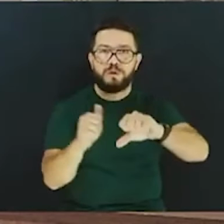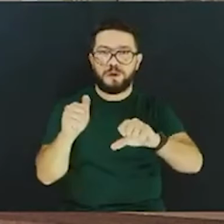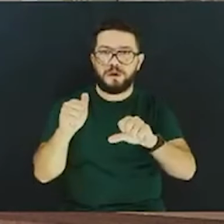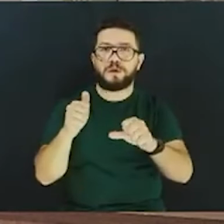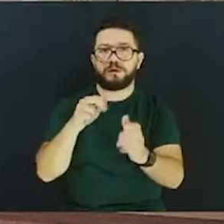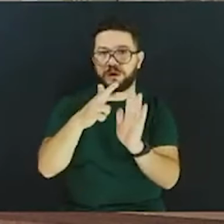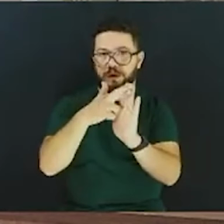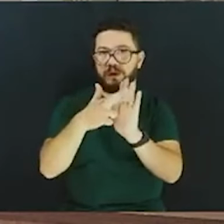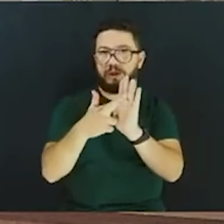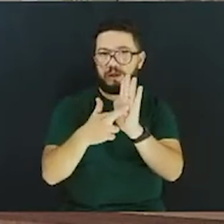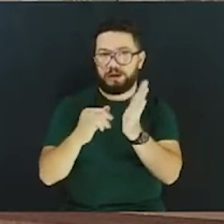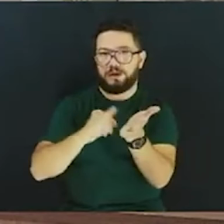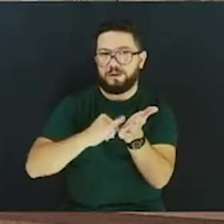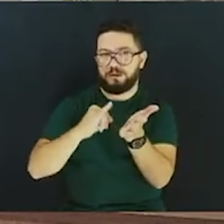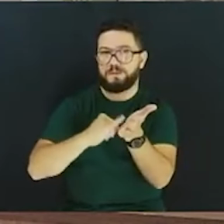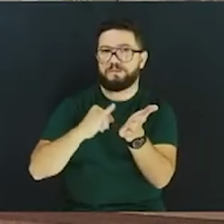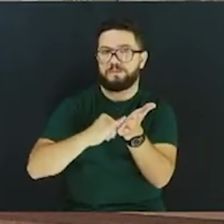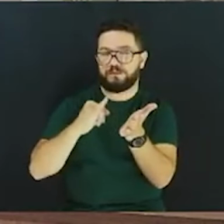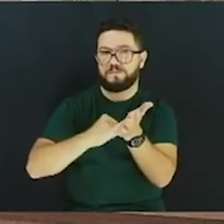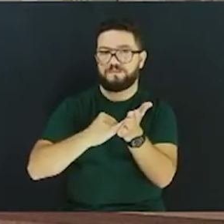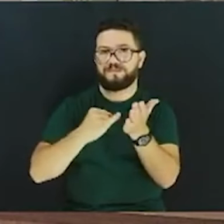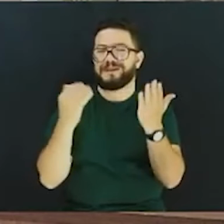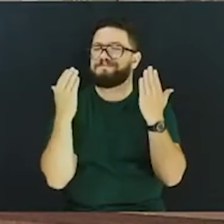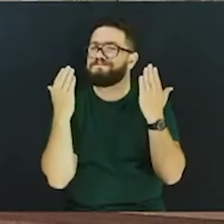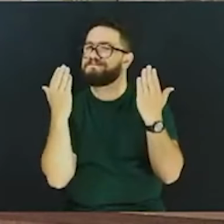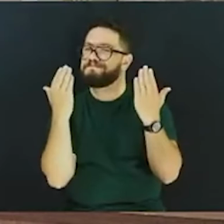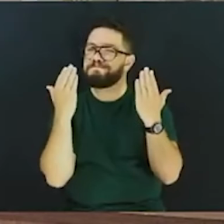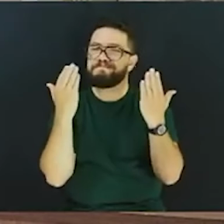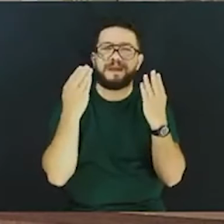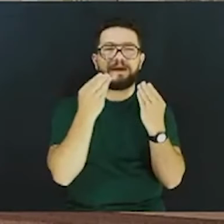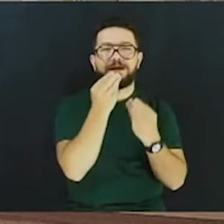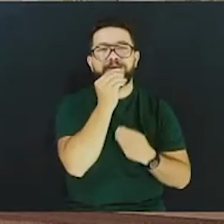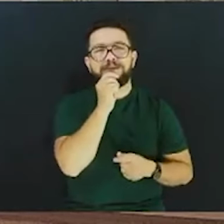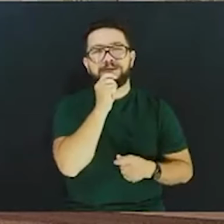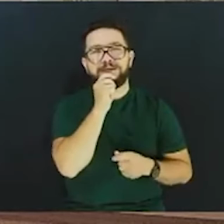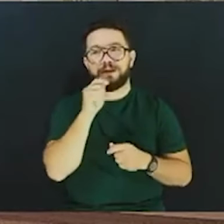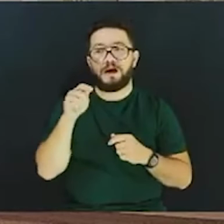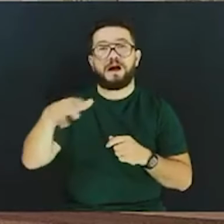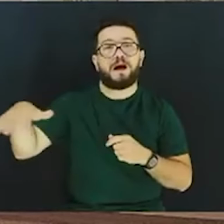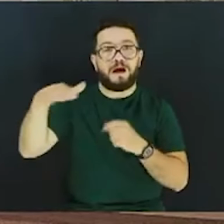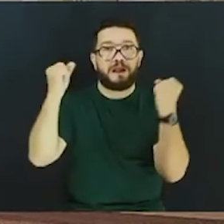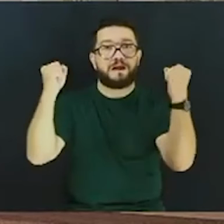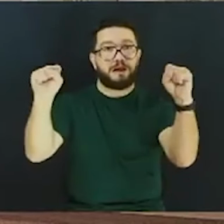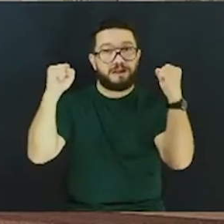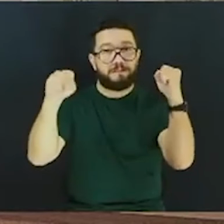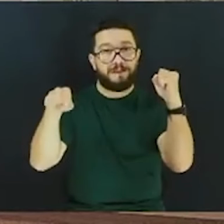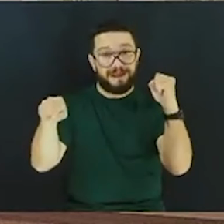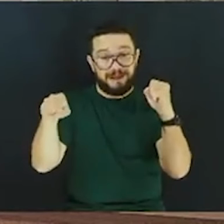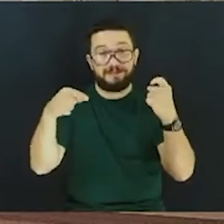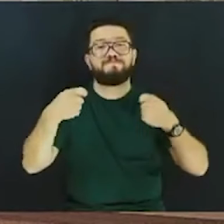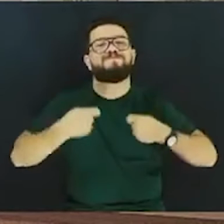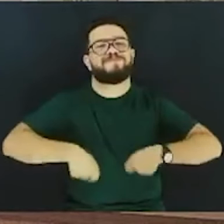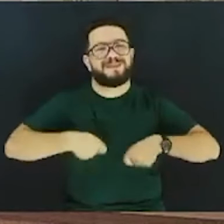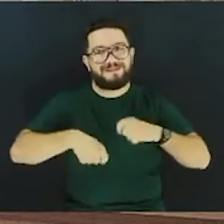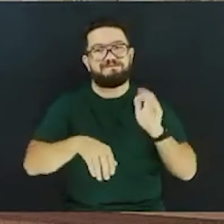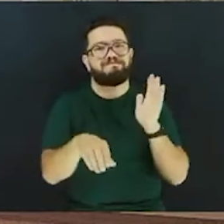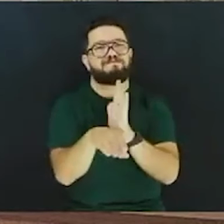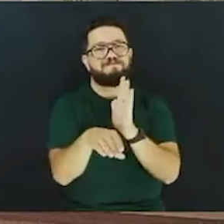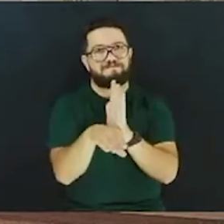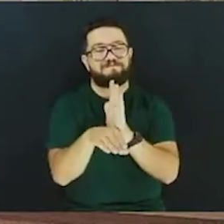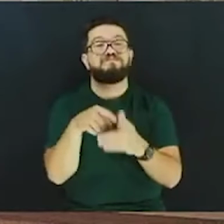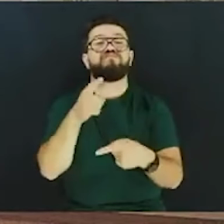tributário que é muito sensível para o setor das academias de ginástica e para o centros esportivos que é a sua